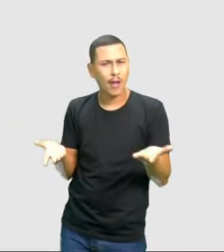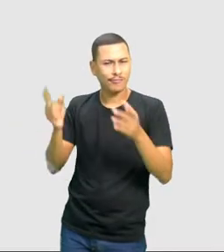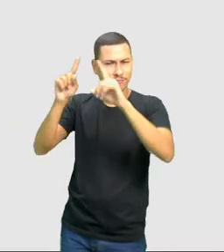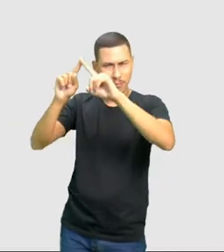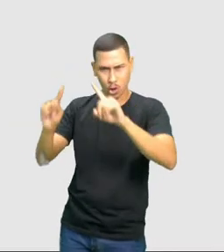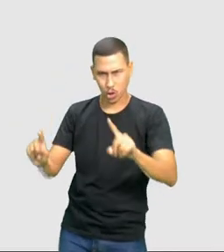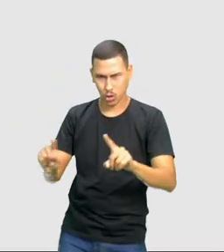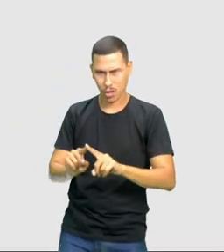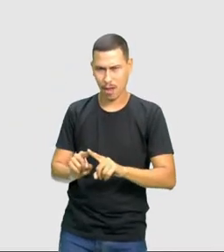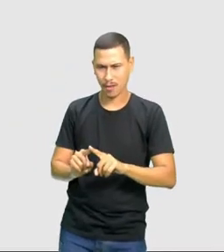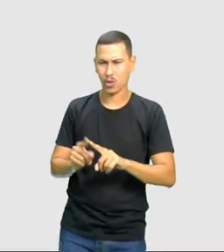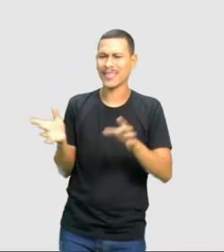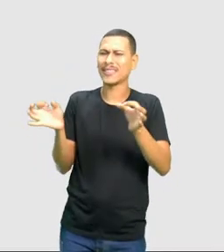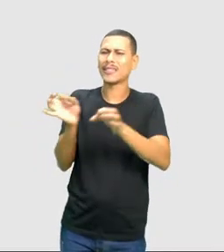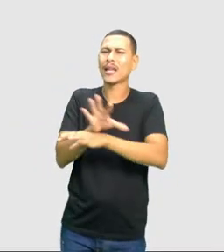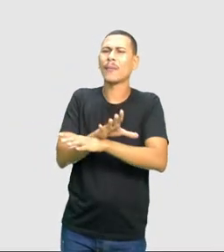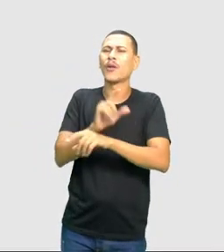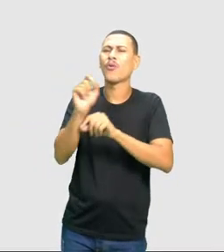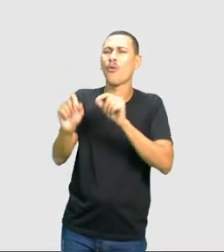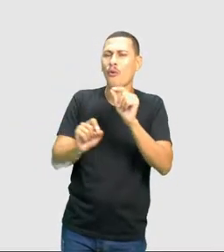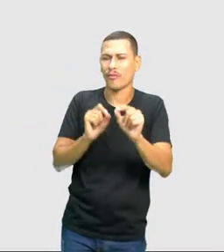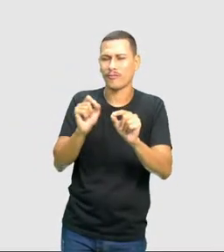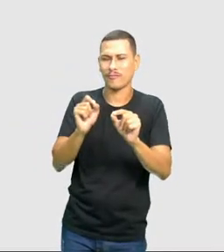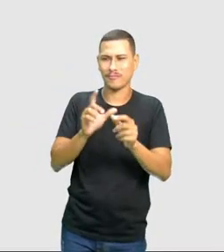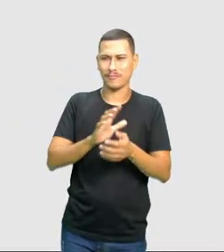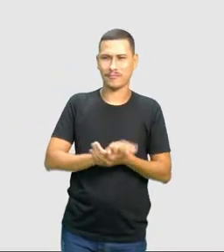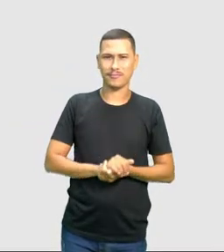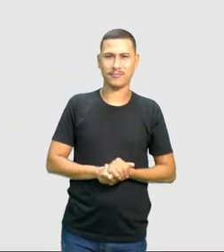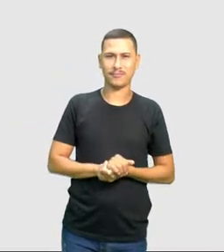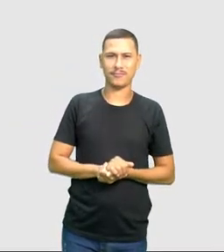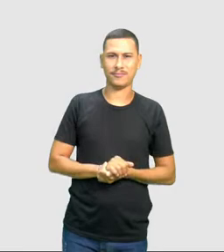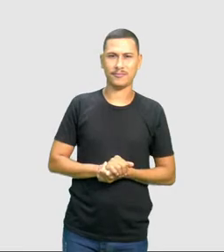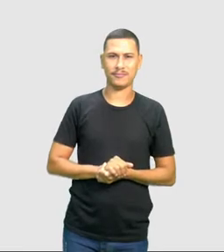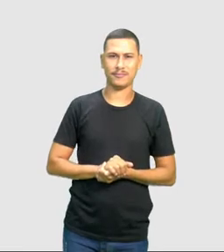losango e vai terminar com o que, pessoal?